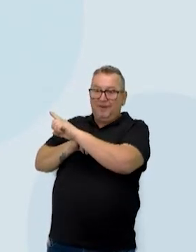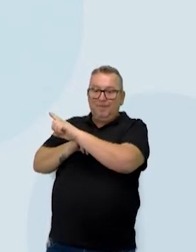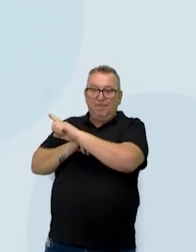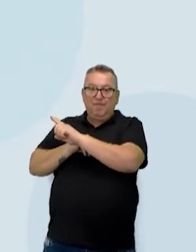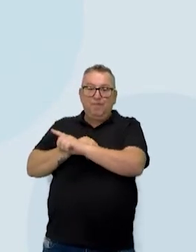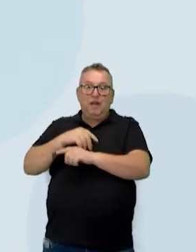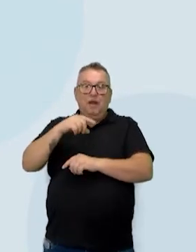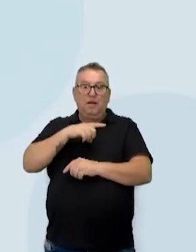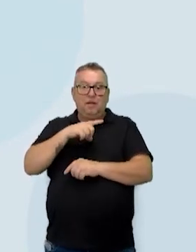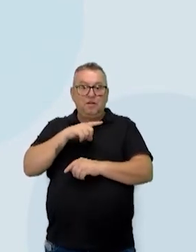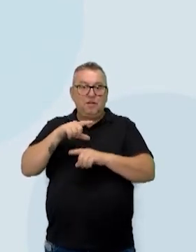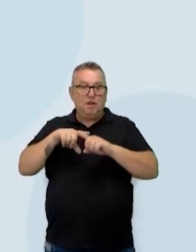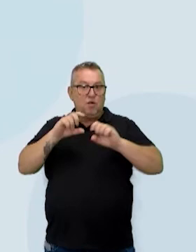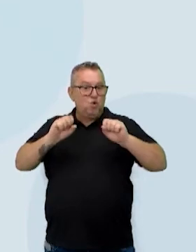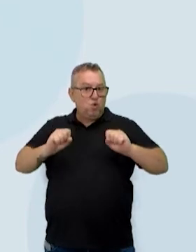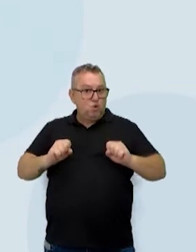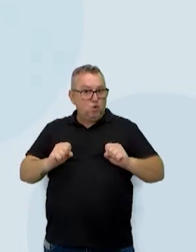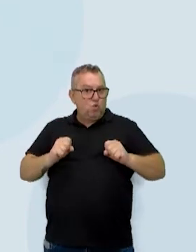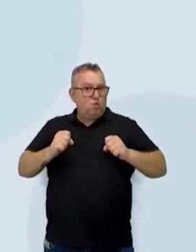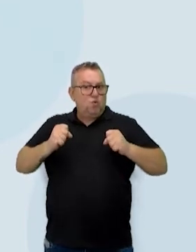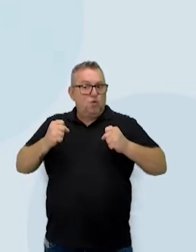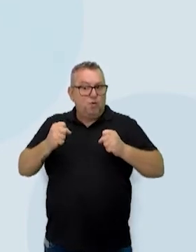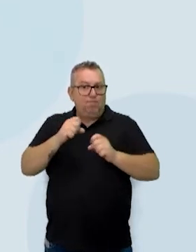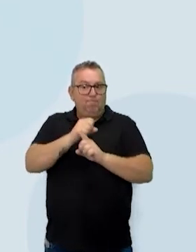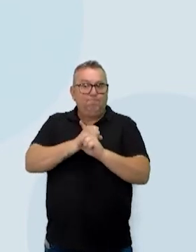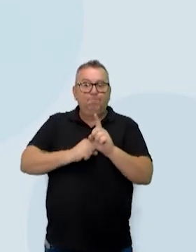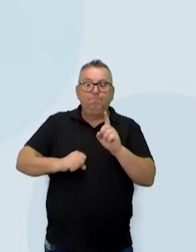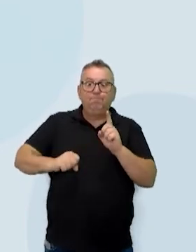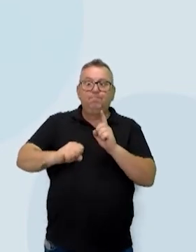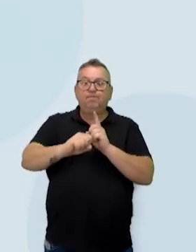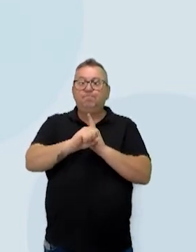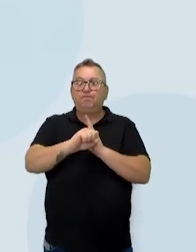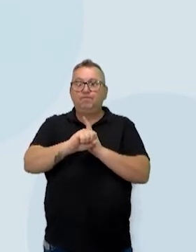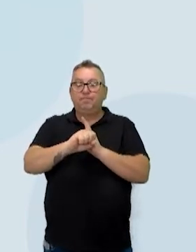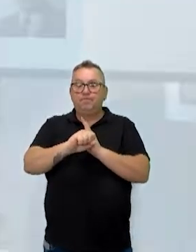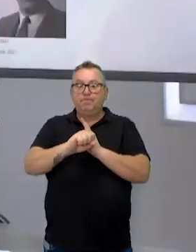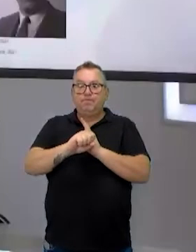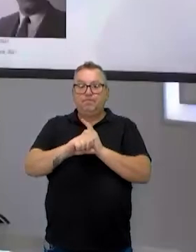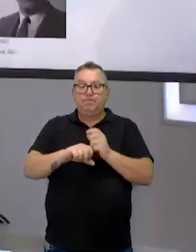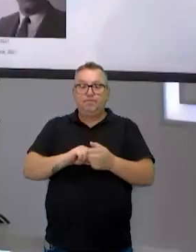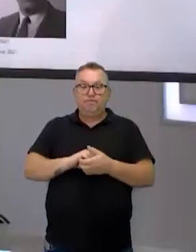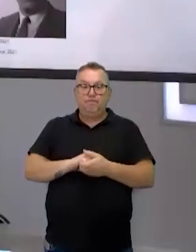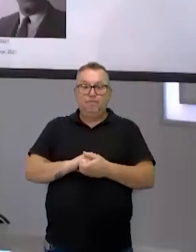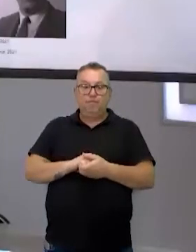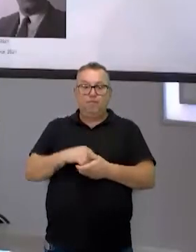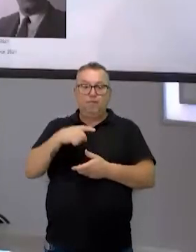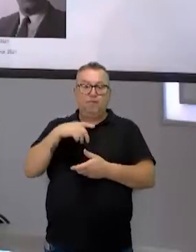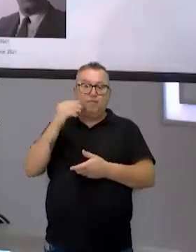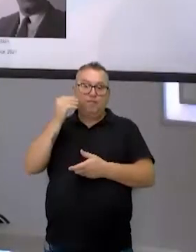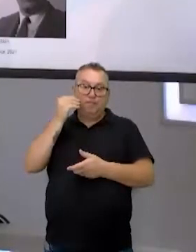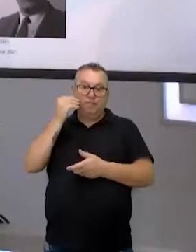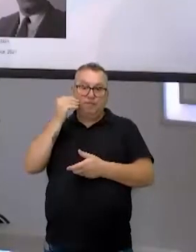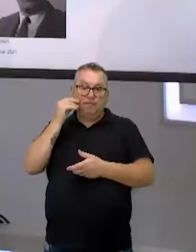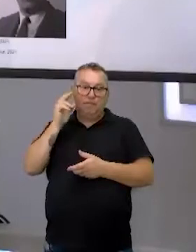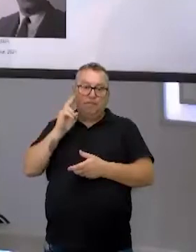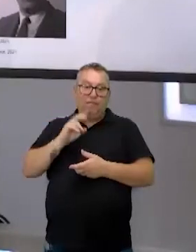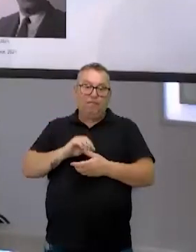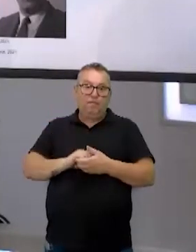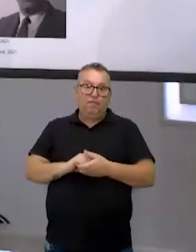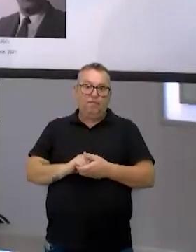um engajamento da sociedade. Vem aqui para mim, para a gente tentar entender esse